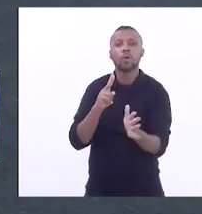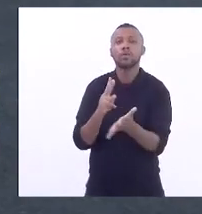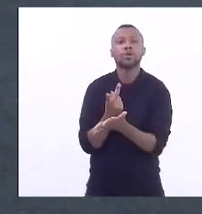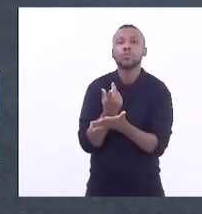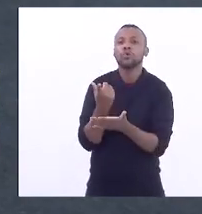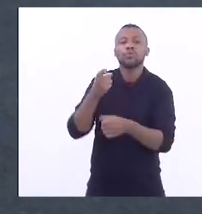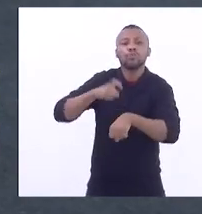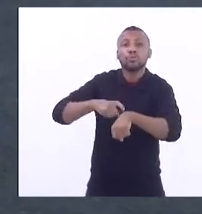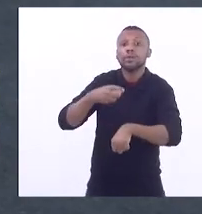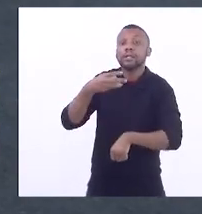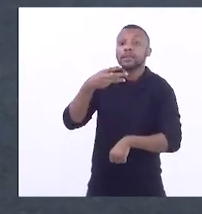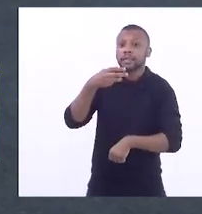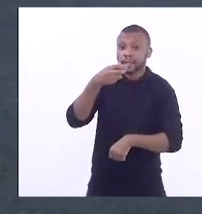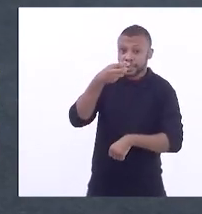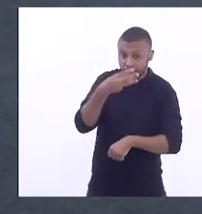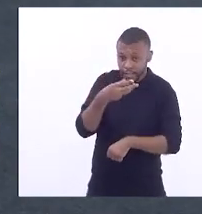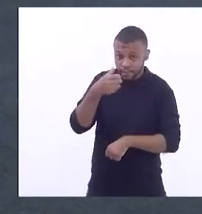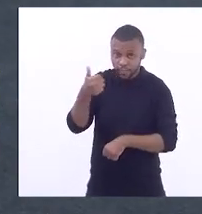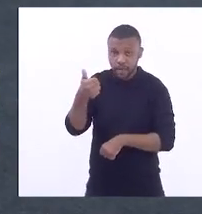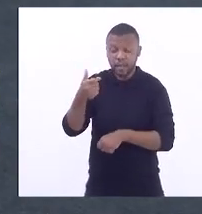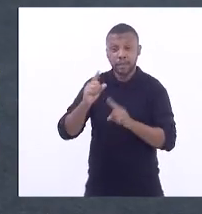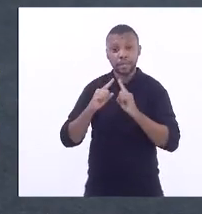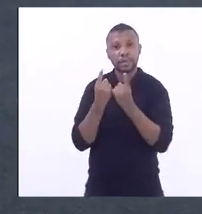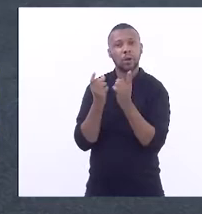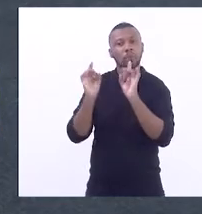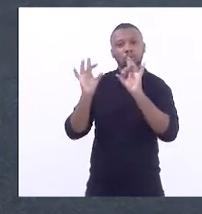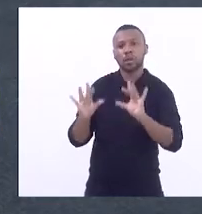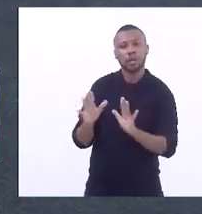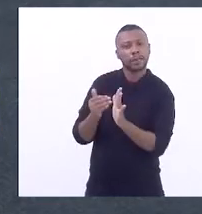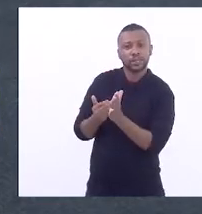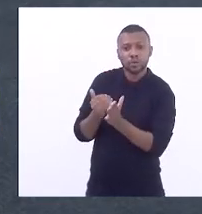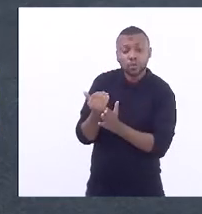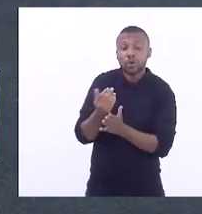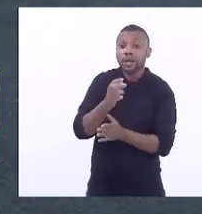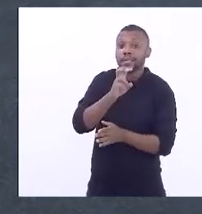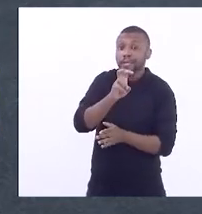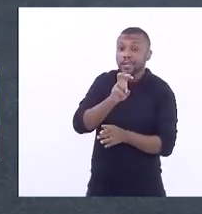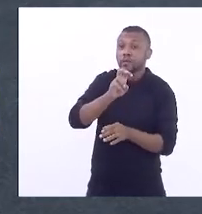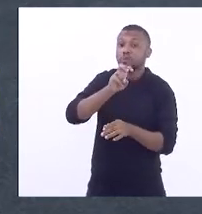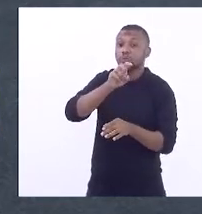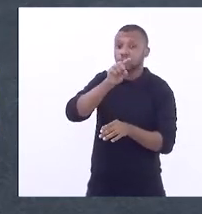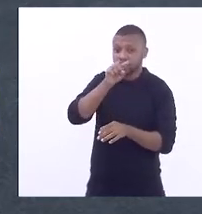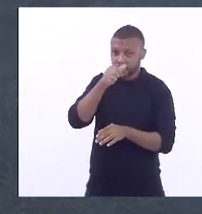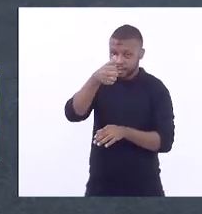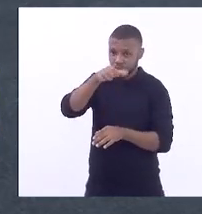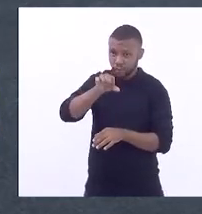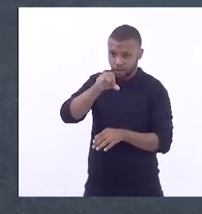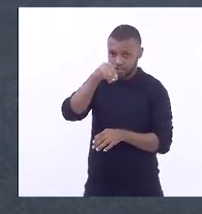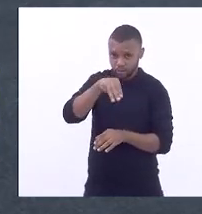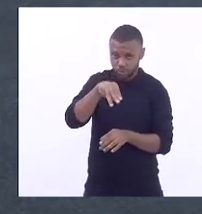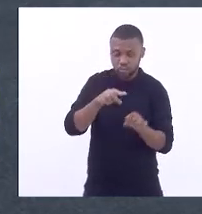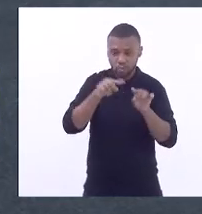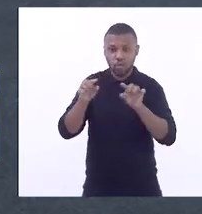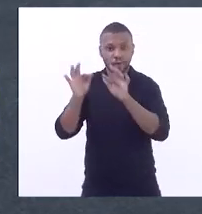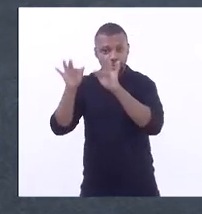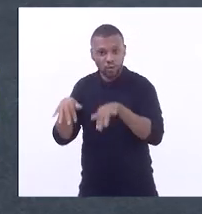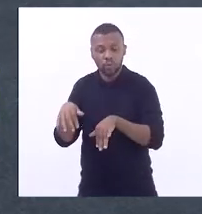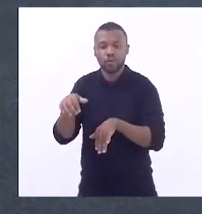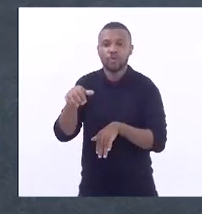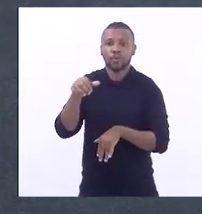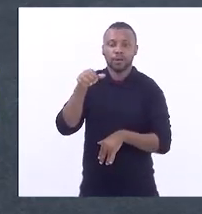sessão extraordinária, que iniciada às 17h19, encerrou-se às